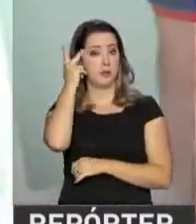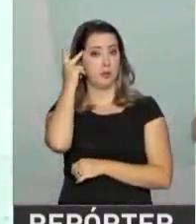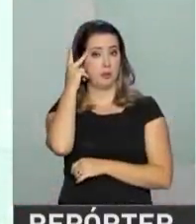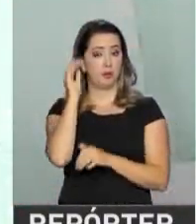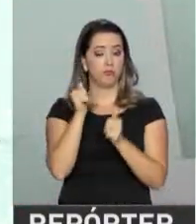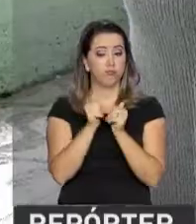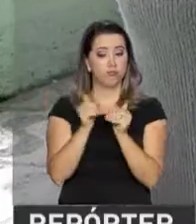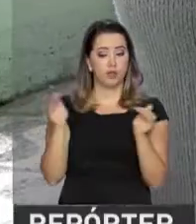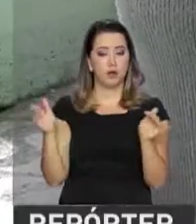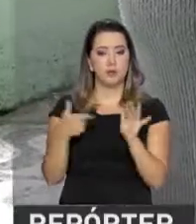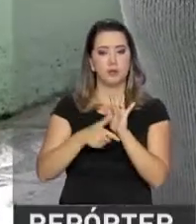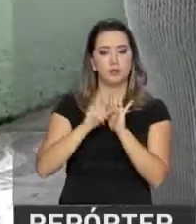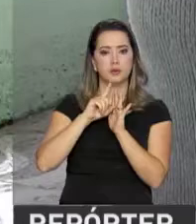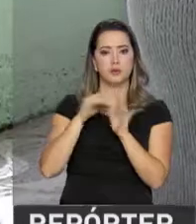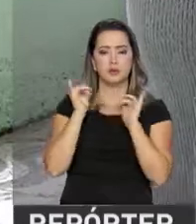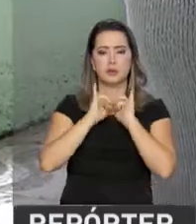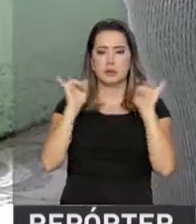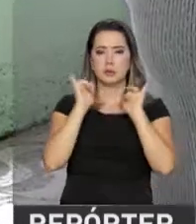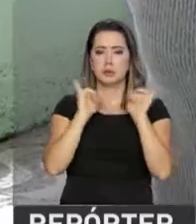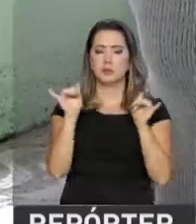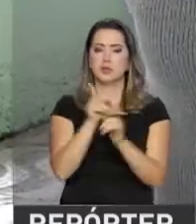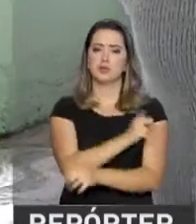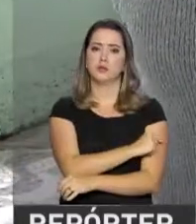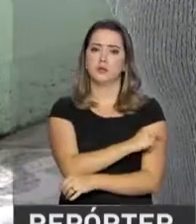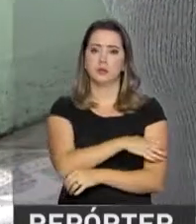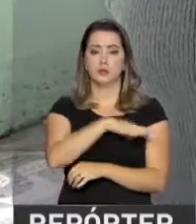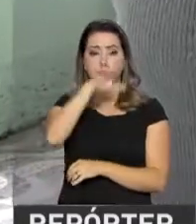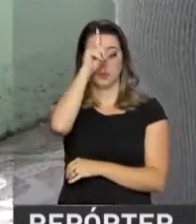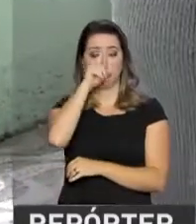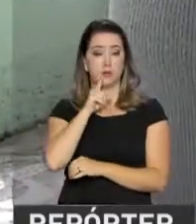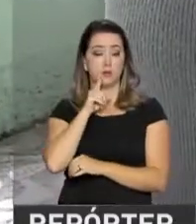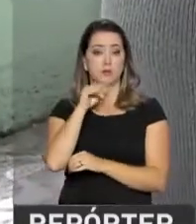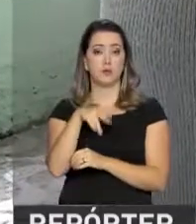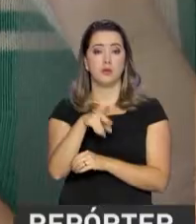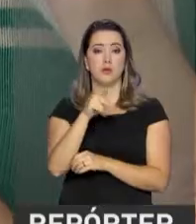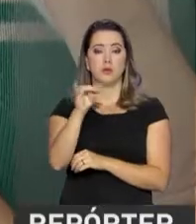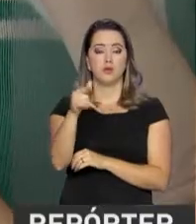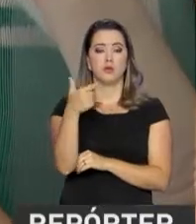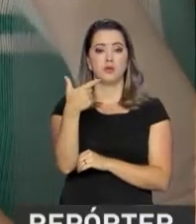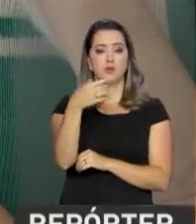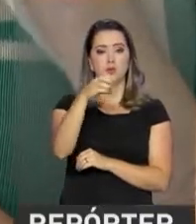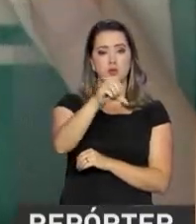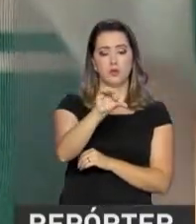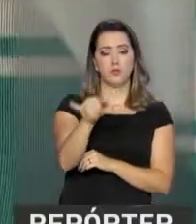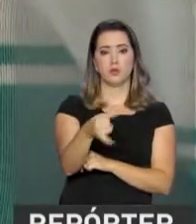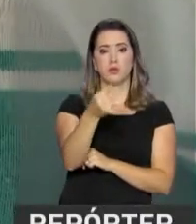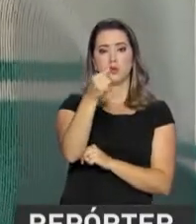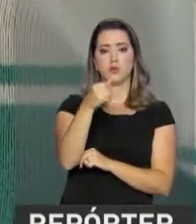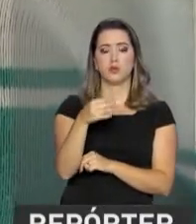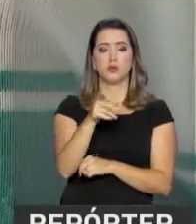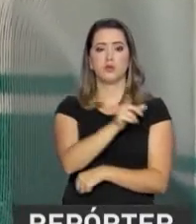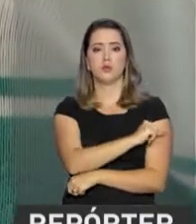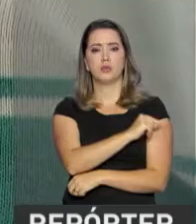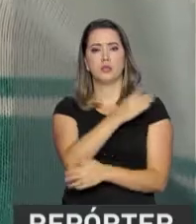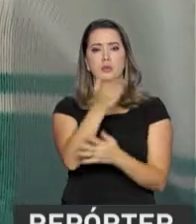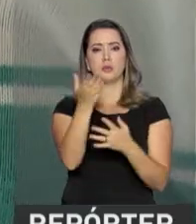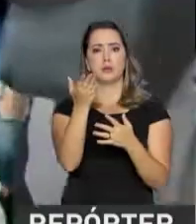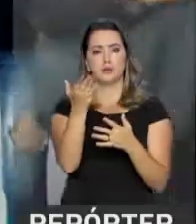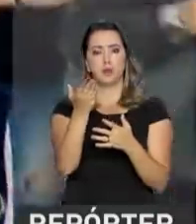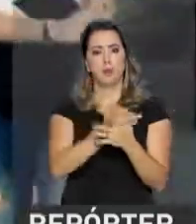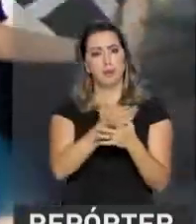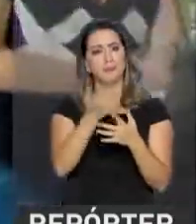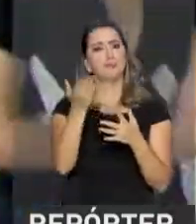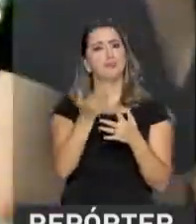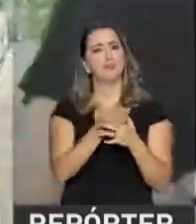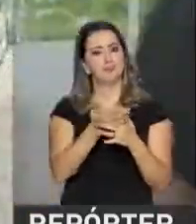e antecipar a campanha de vacinação contra a febre amarela para o dia 29 de janeiro com doses fracionadas